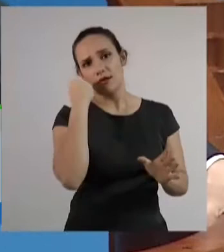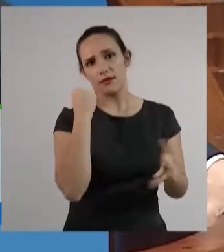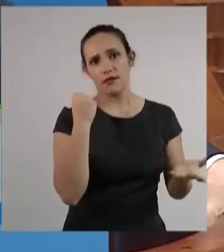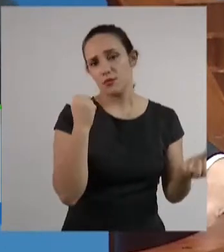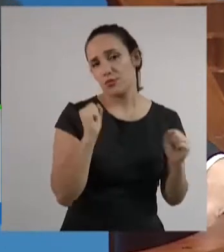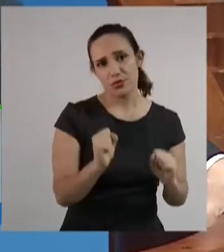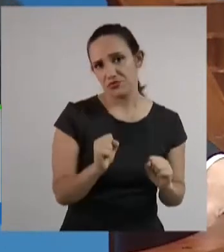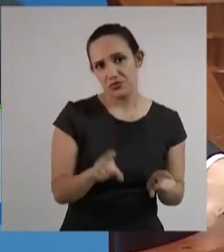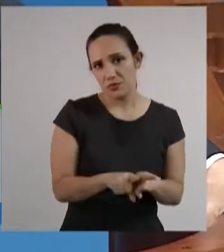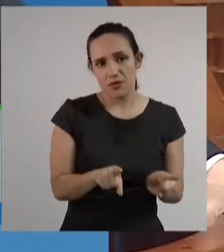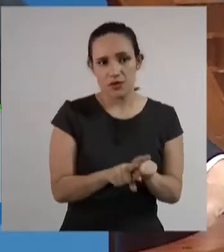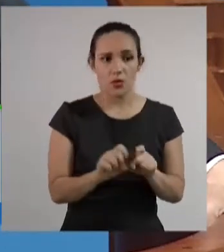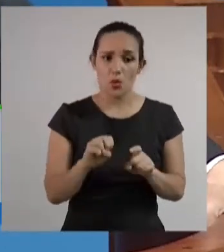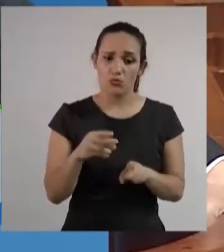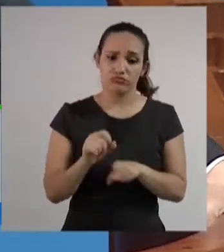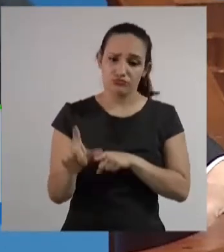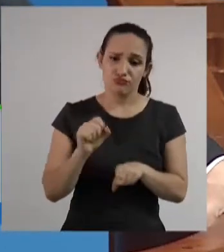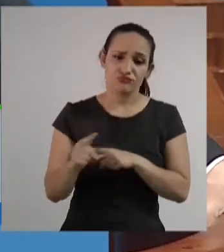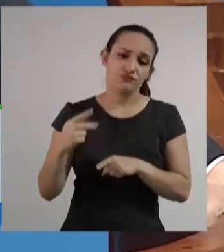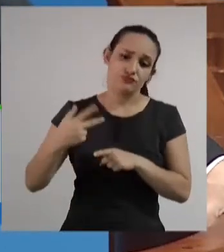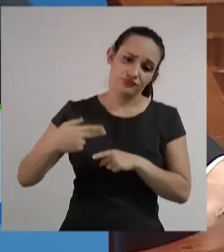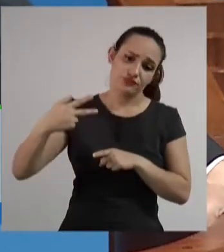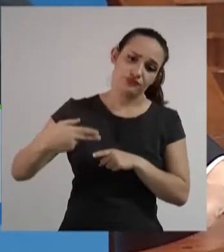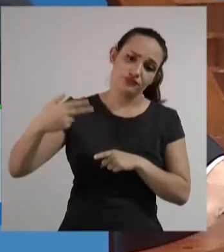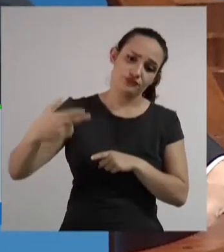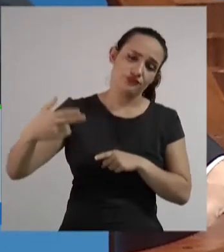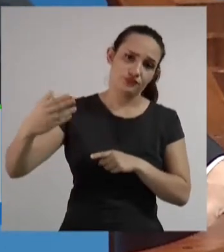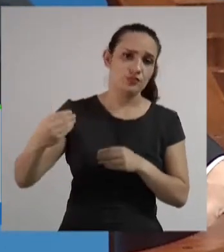vez e gastar esse dinheiro.